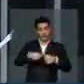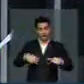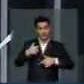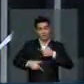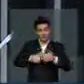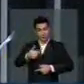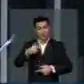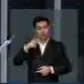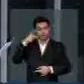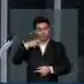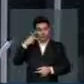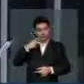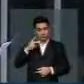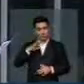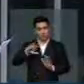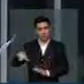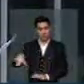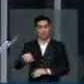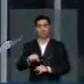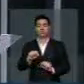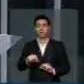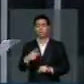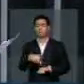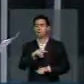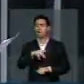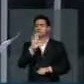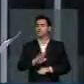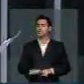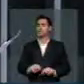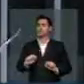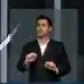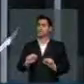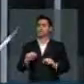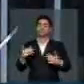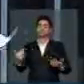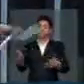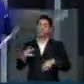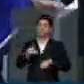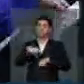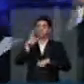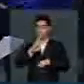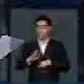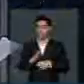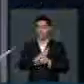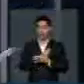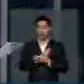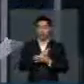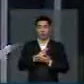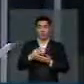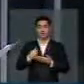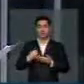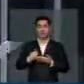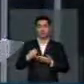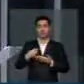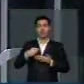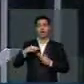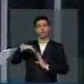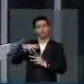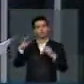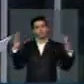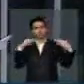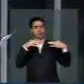brasileira do que era nosso país foi quando o Brasil começou a existir para o resto da terra